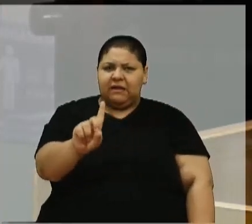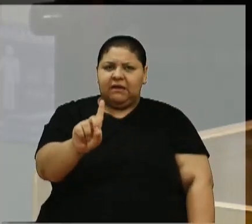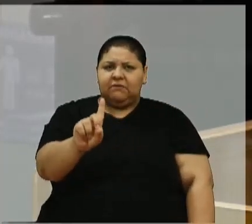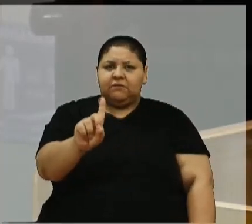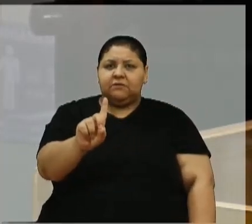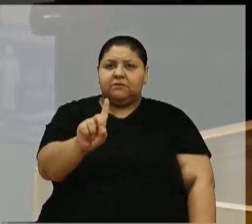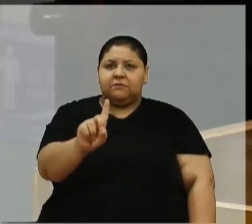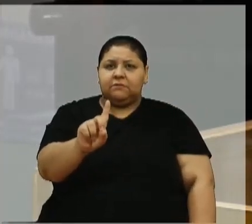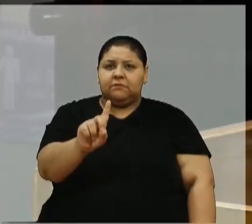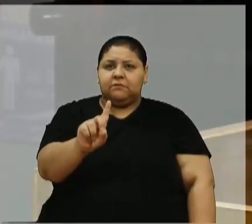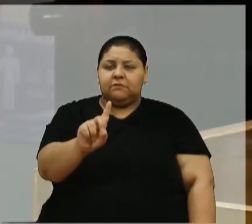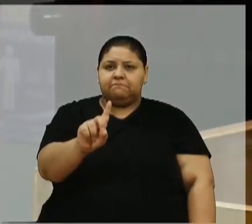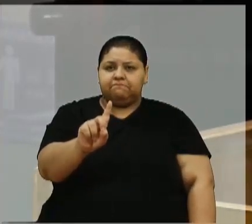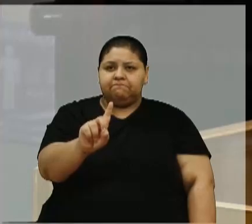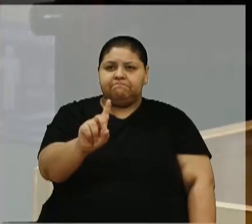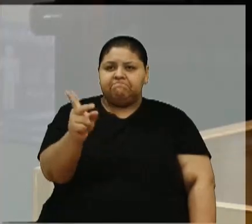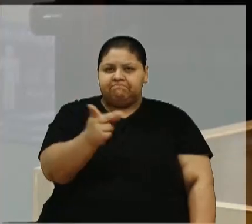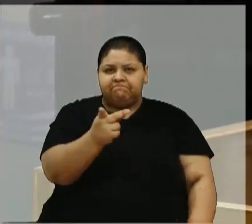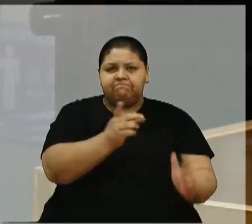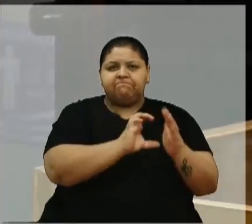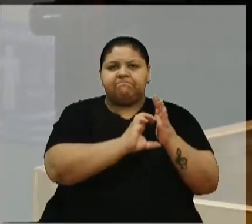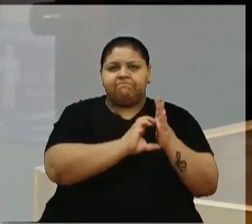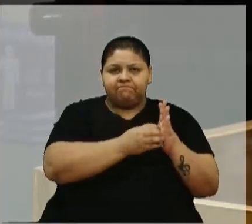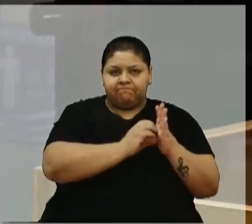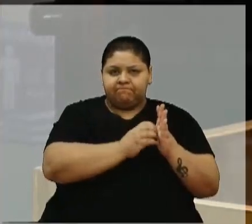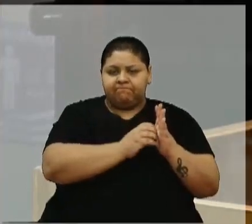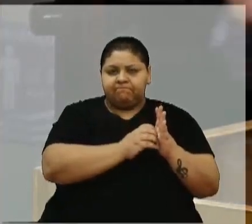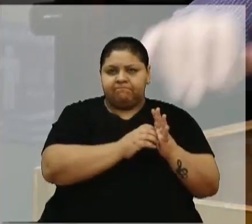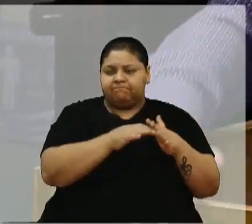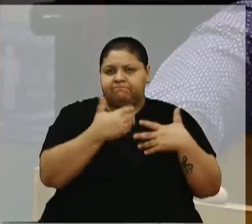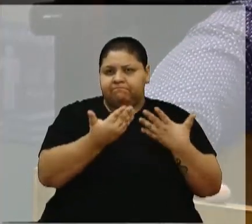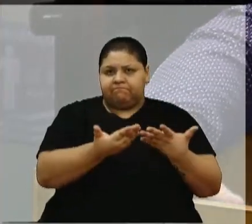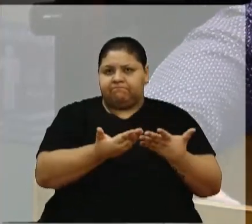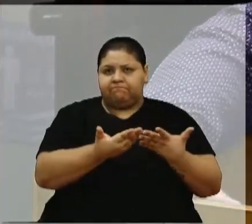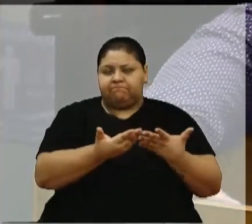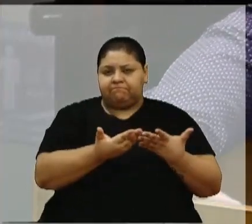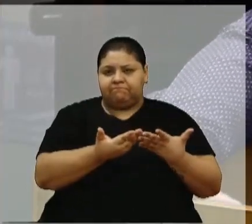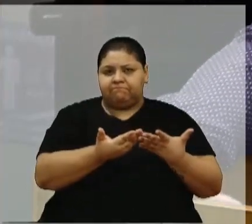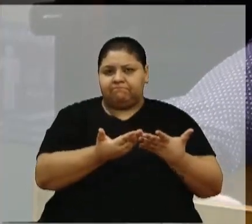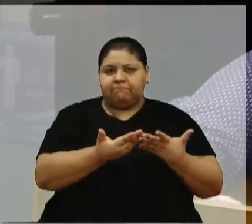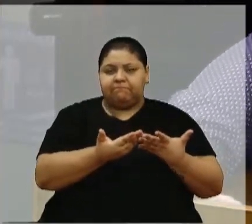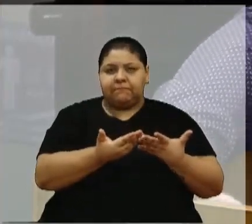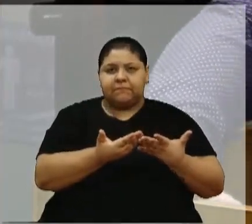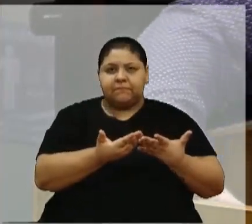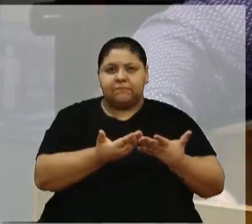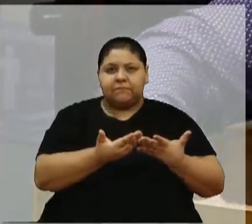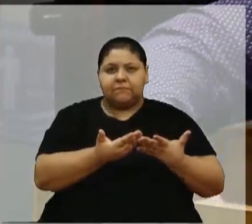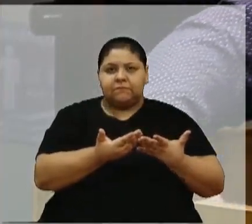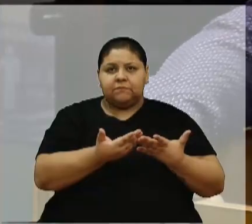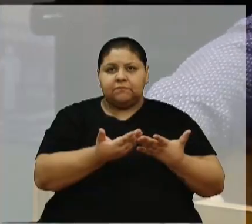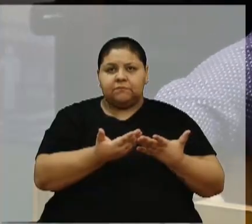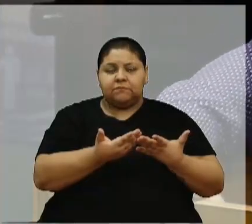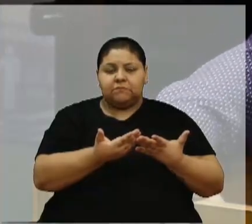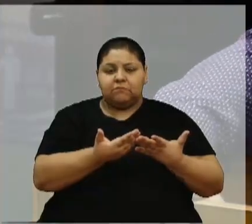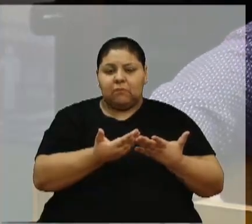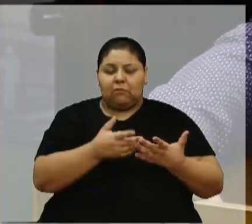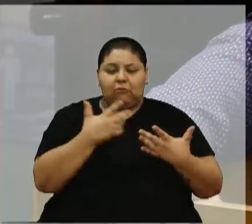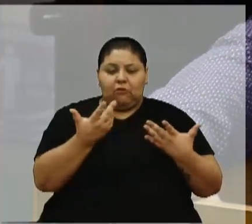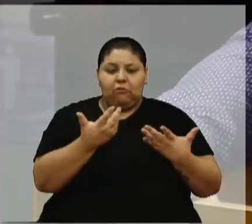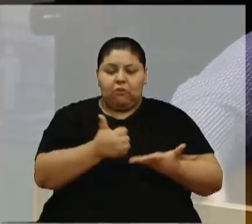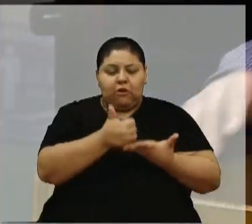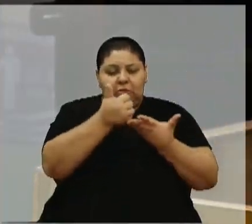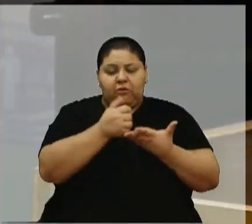do PSDB e do PRD, que não, né, enfim, estão ora na extrema-direita, ora